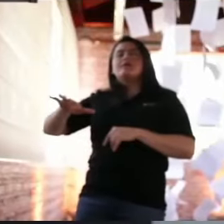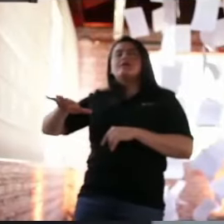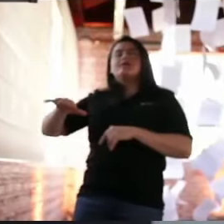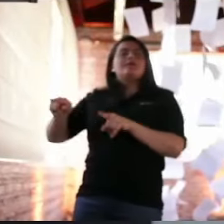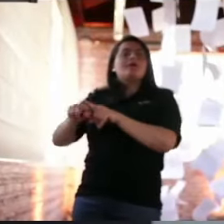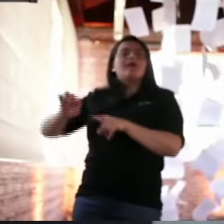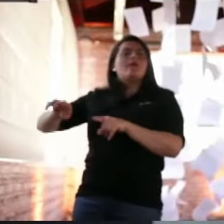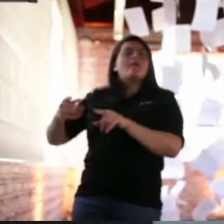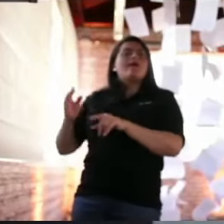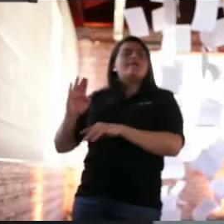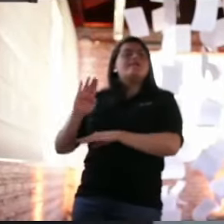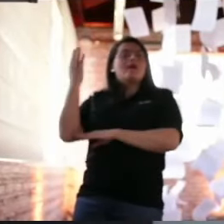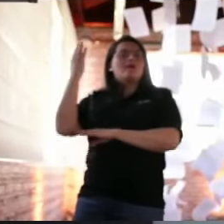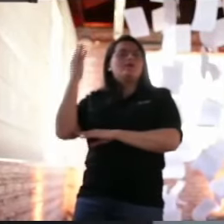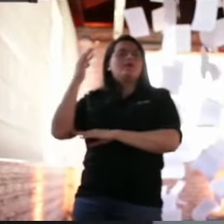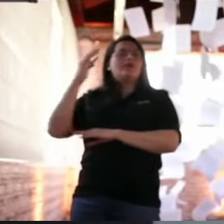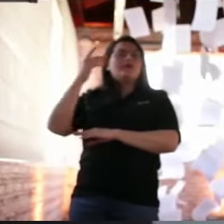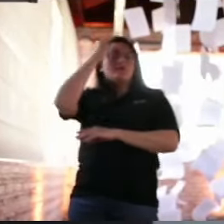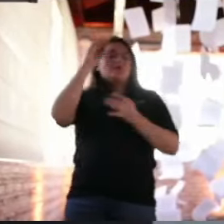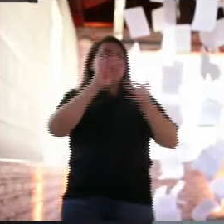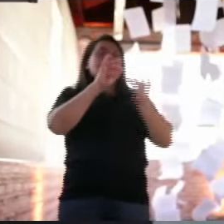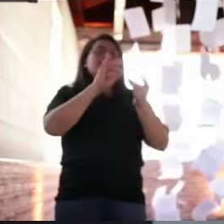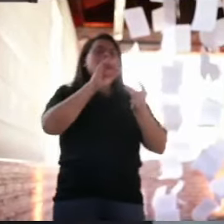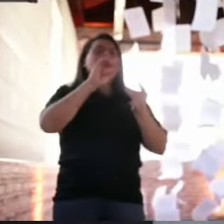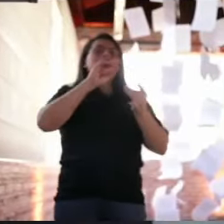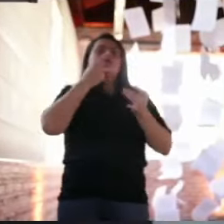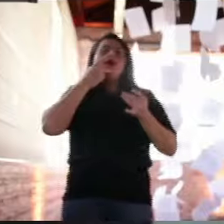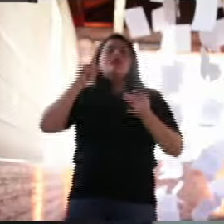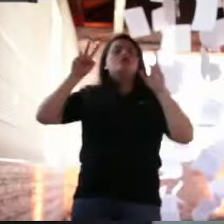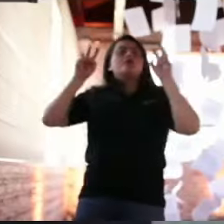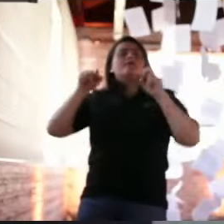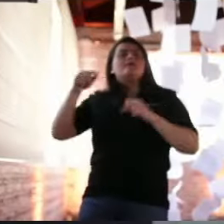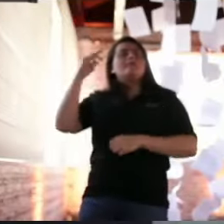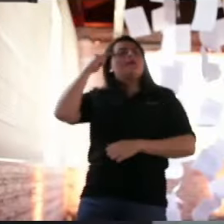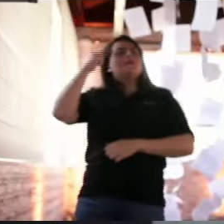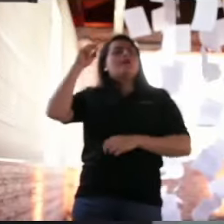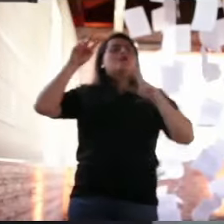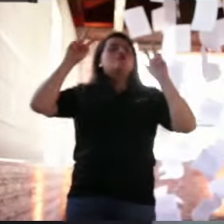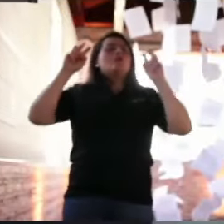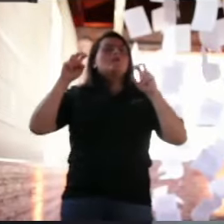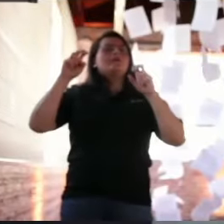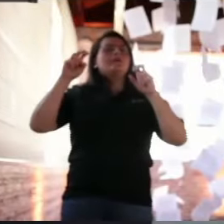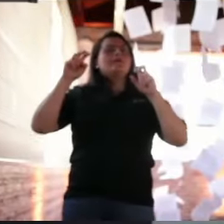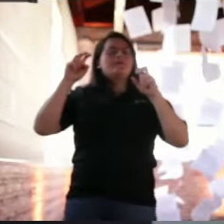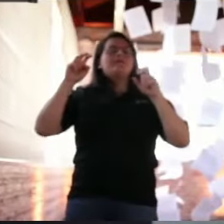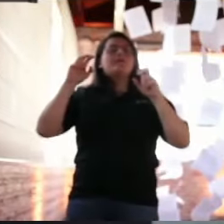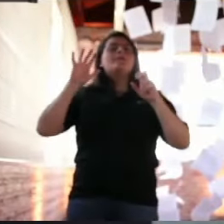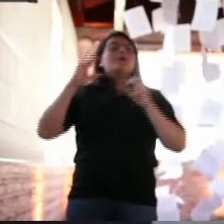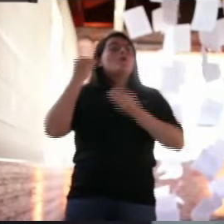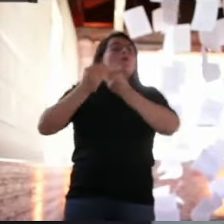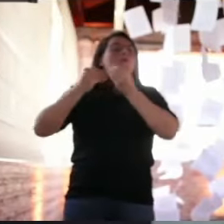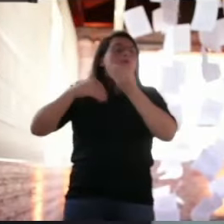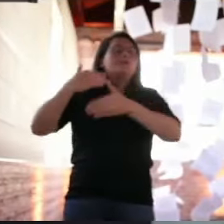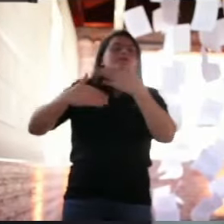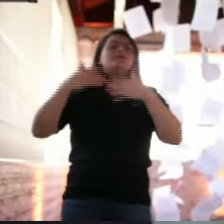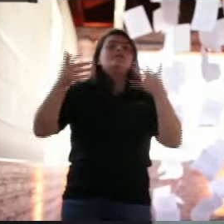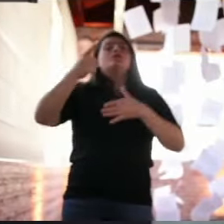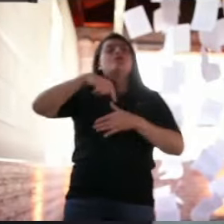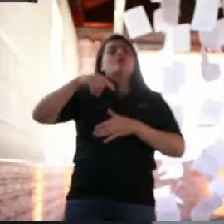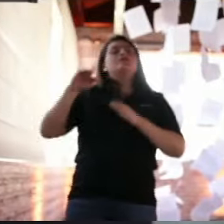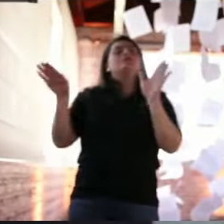né é um especialista não dá para fazer você refletir sobre a parentalidade tá para dizer como é que tem que ser então a gente tá chegando